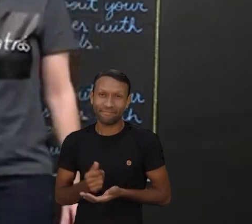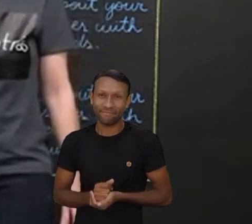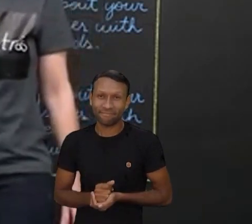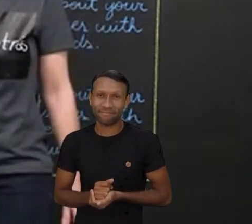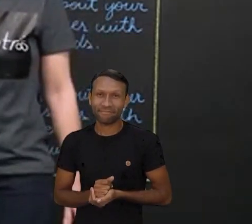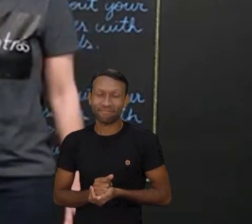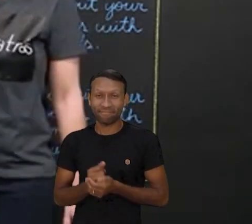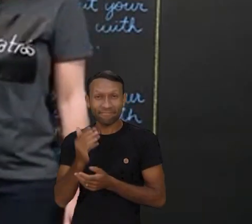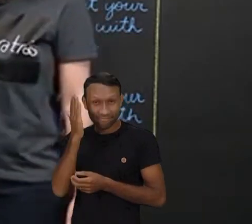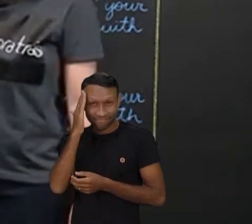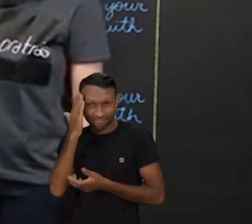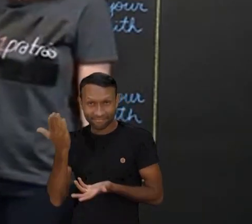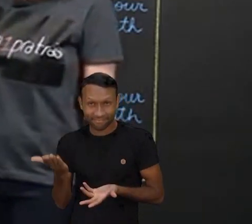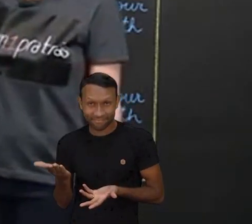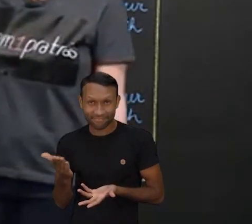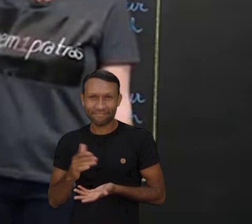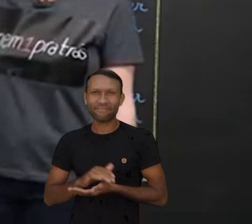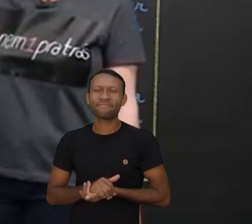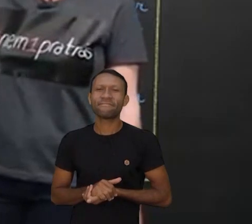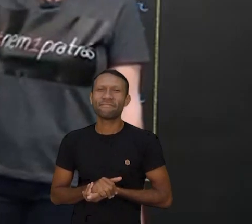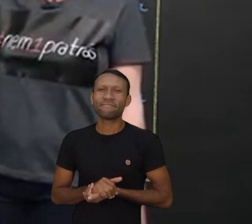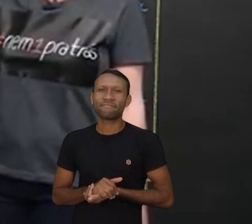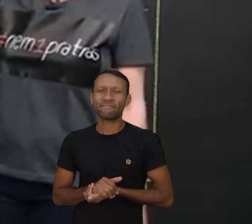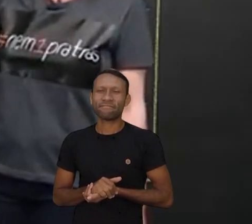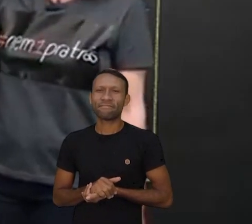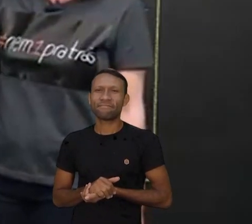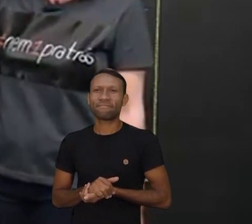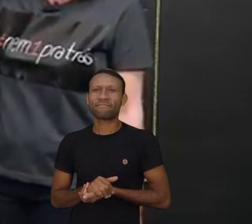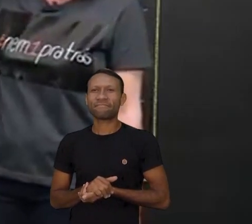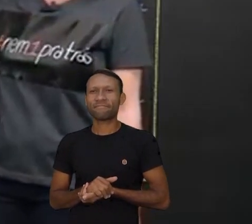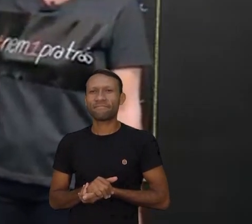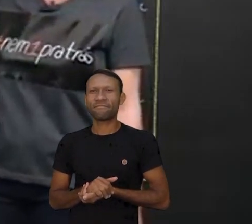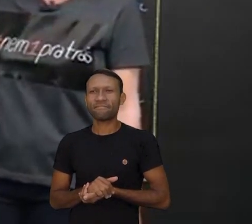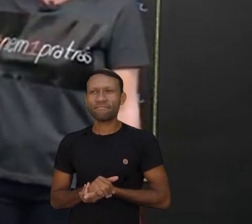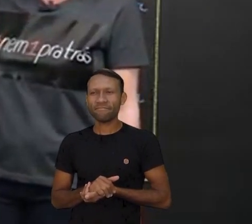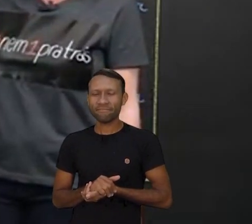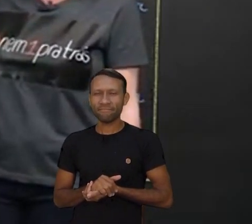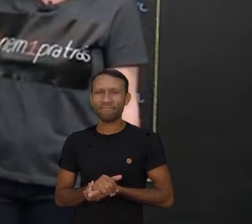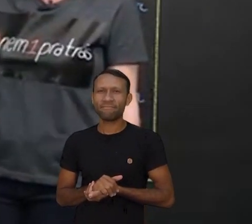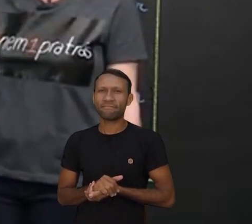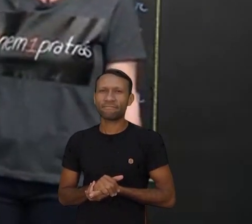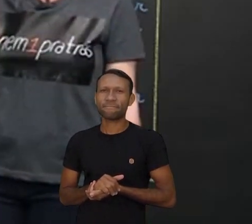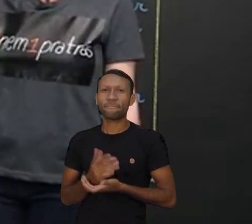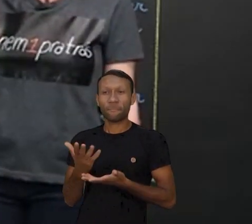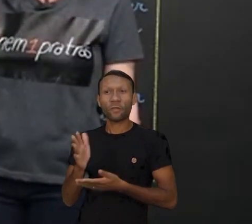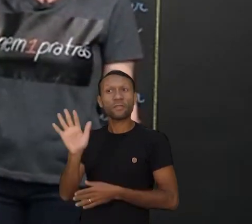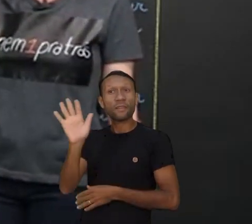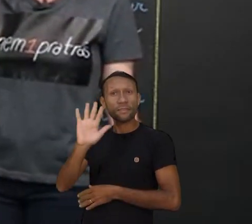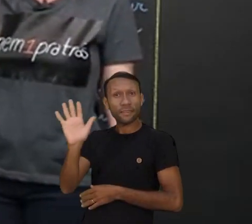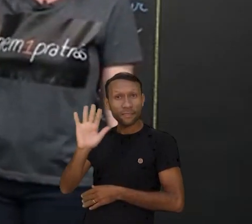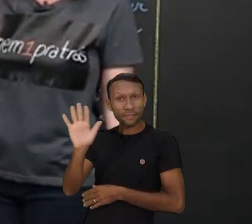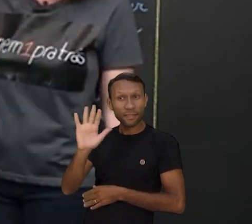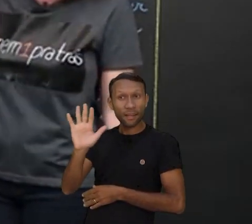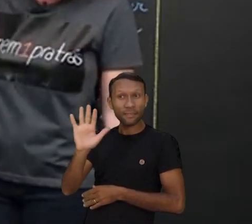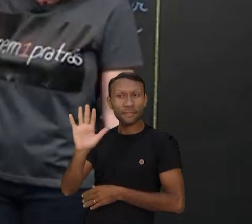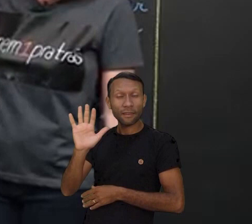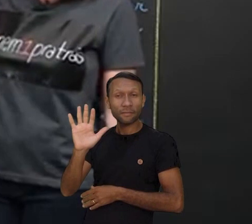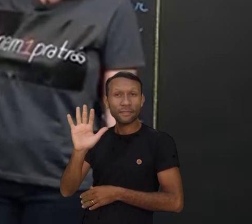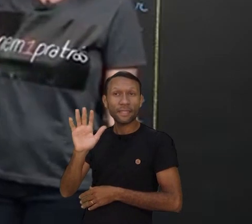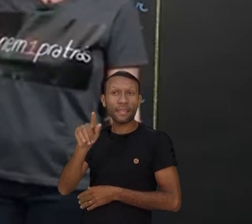So, let's do it again. When you wave back at someone, quando você dá tchau para